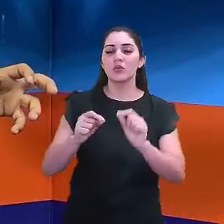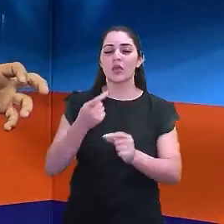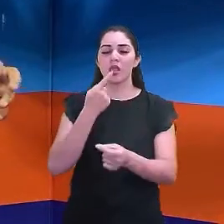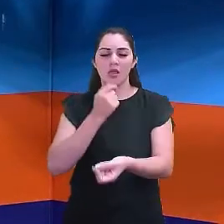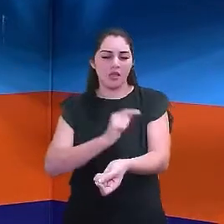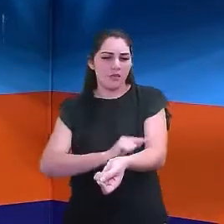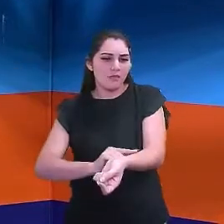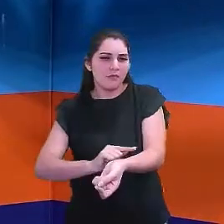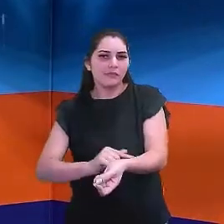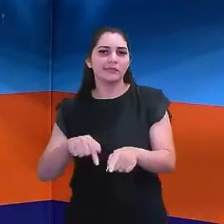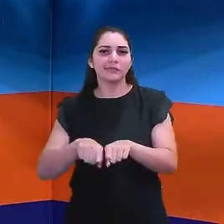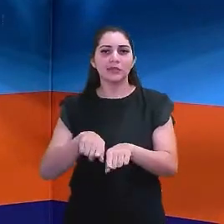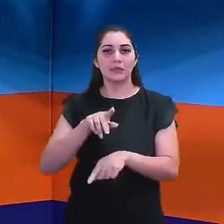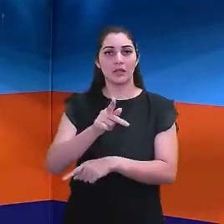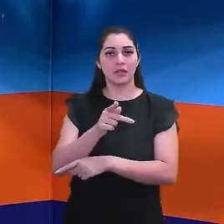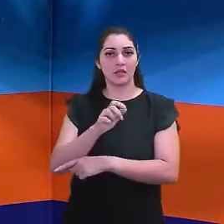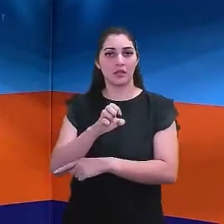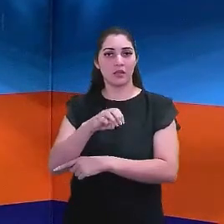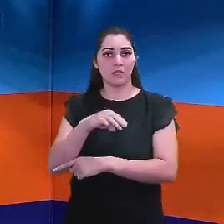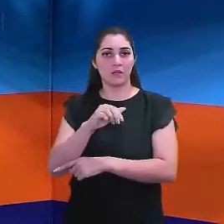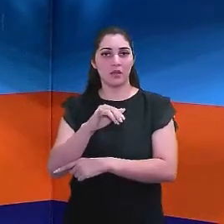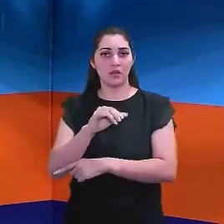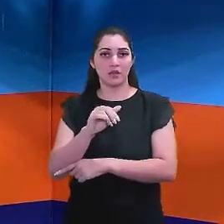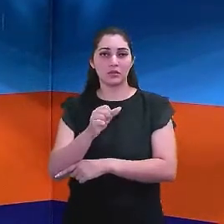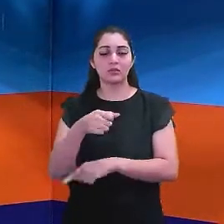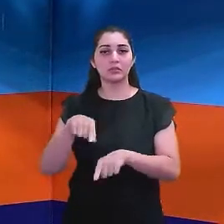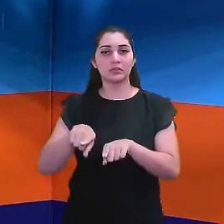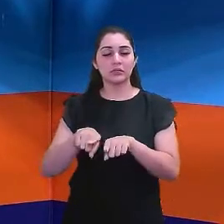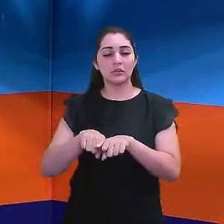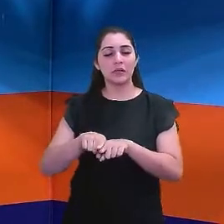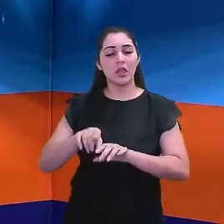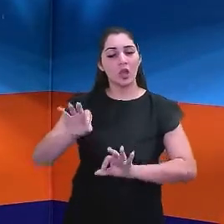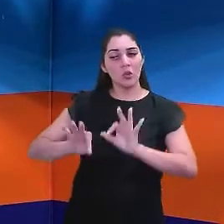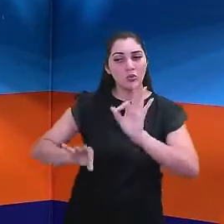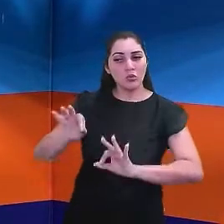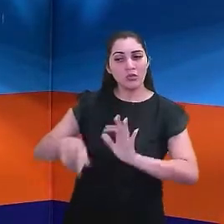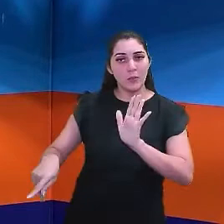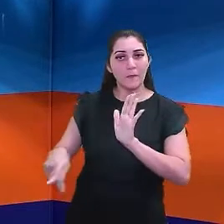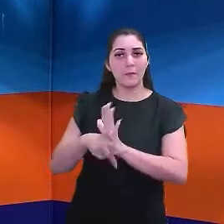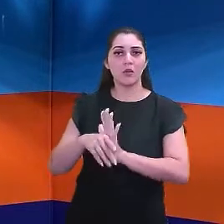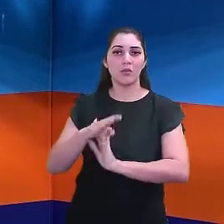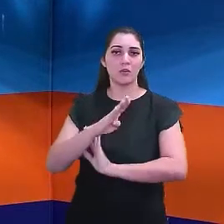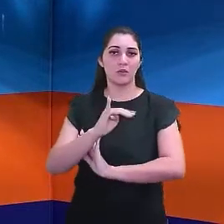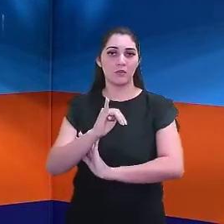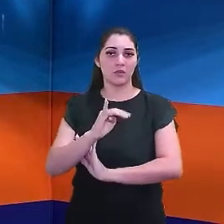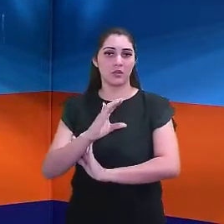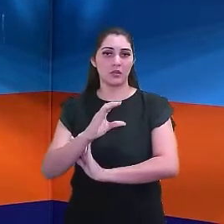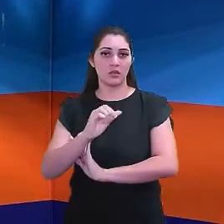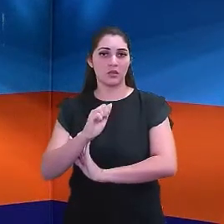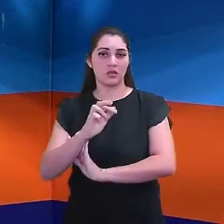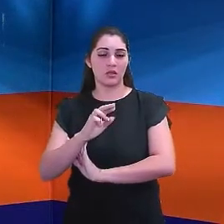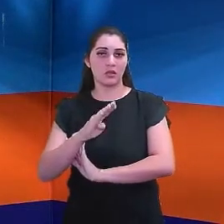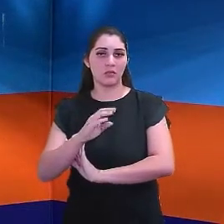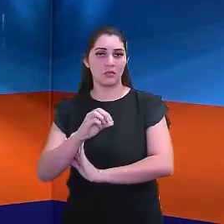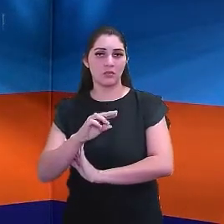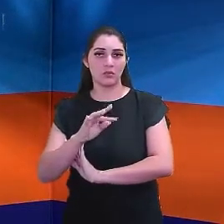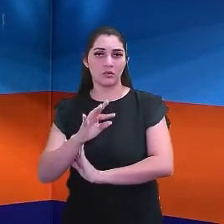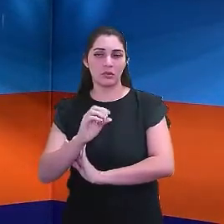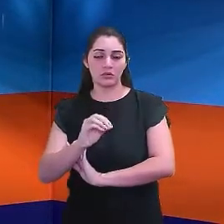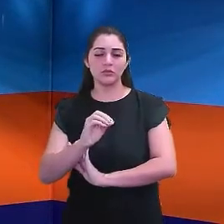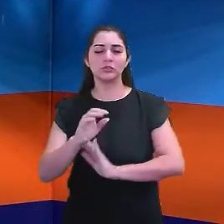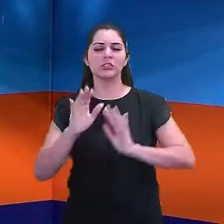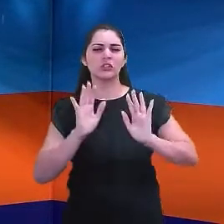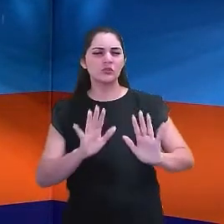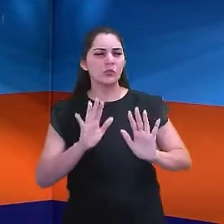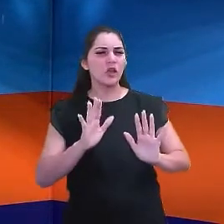as hemácias, tem a ver com a própria formação de bicarbonato de sódio. Daqui a pouco a gente vai falar sobre isso para você. Tem